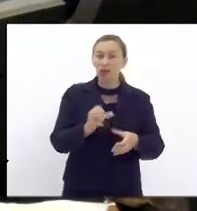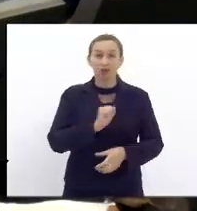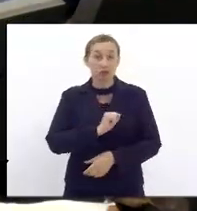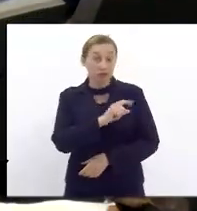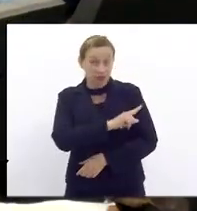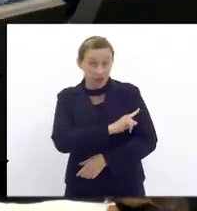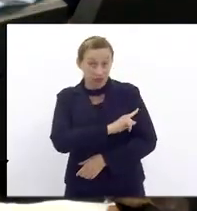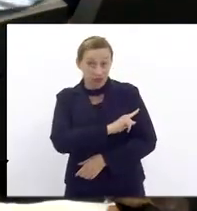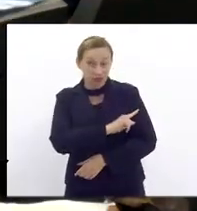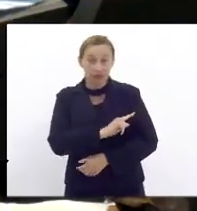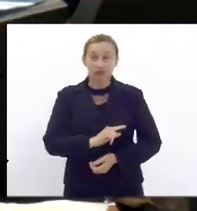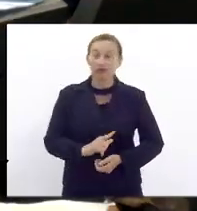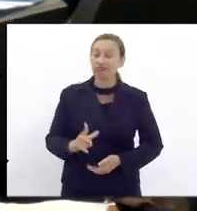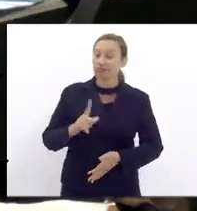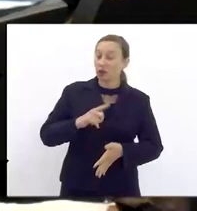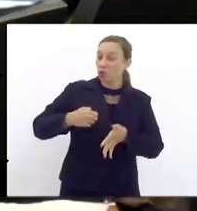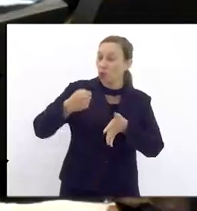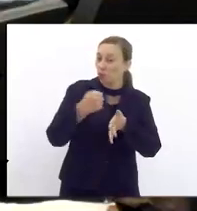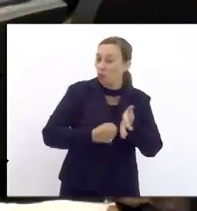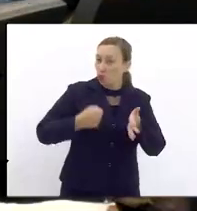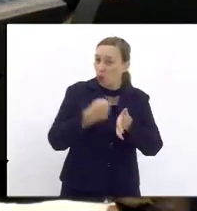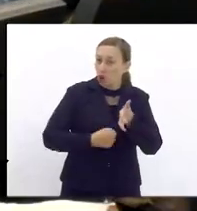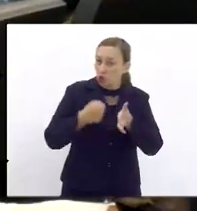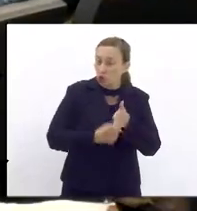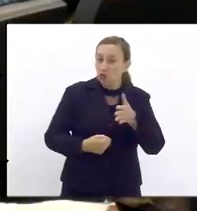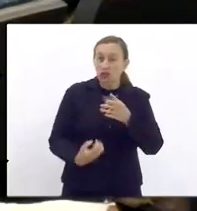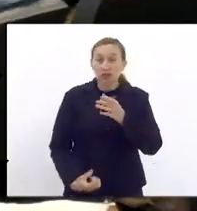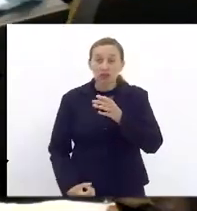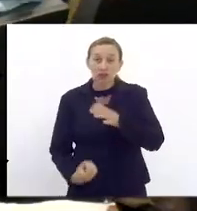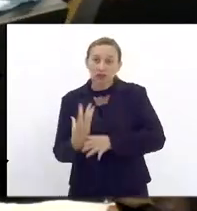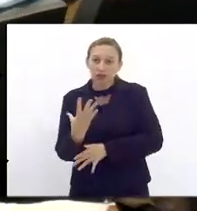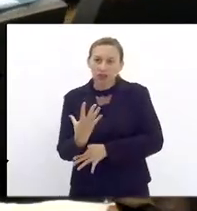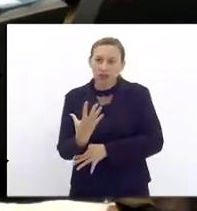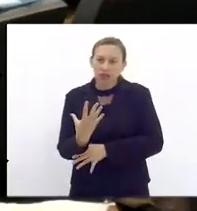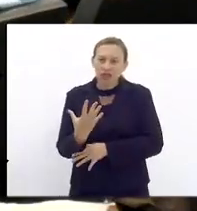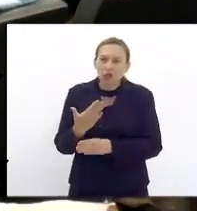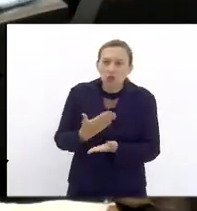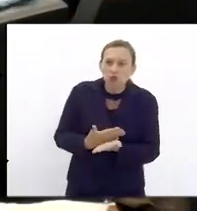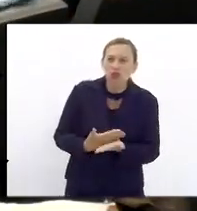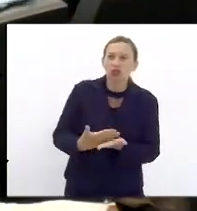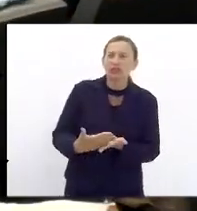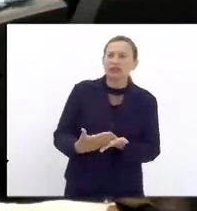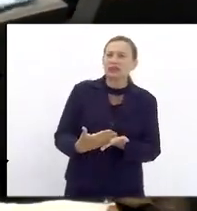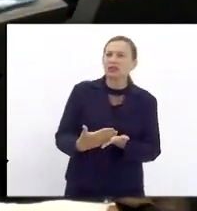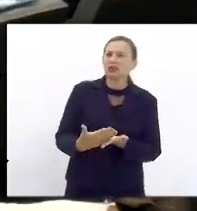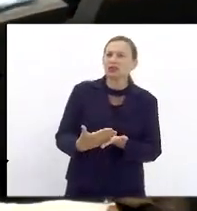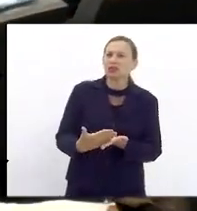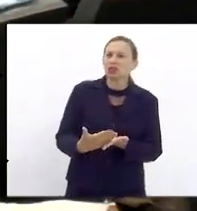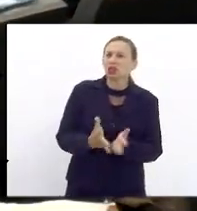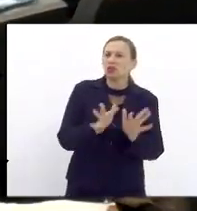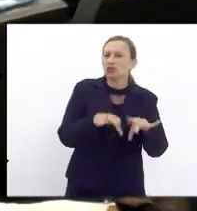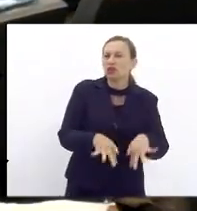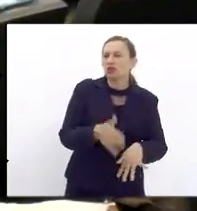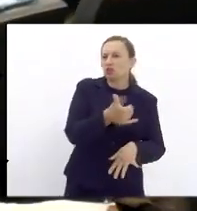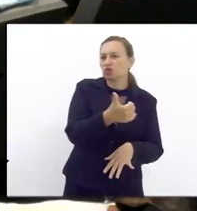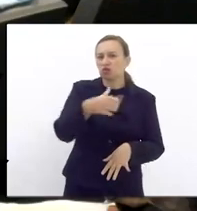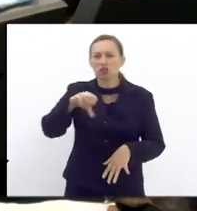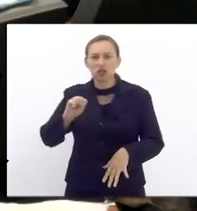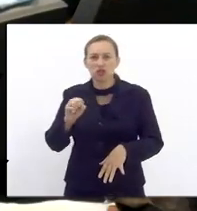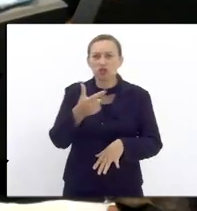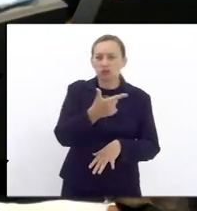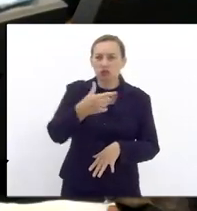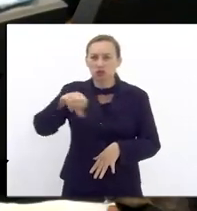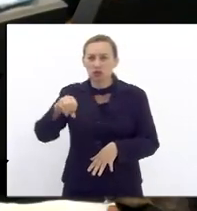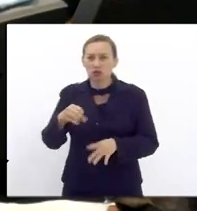que tem uma luta que foi criado no início do final 2018/2019